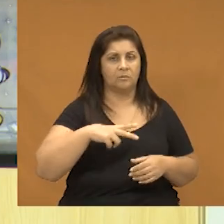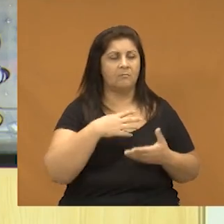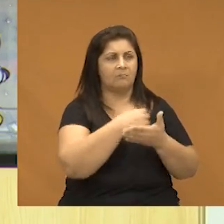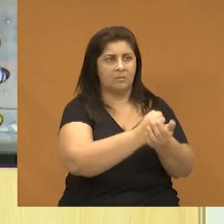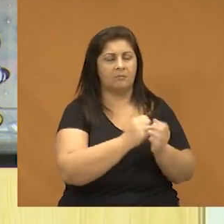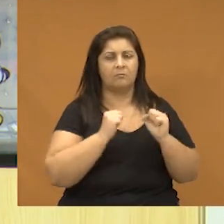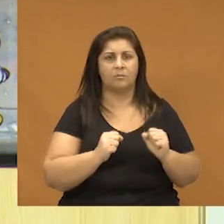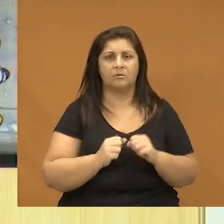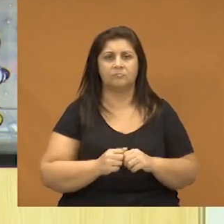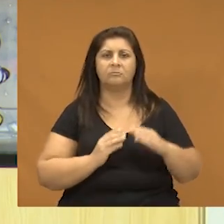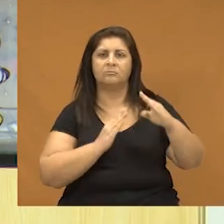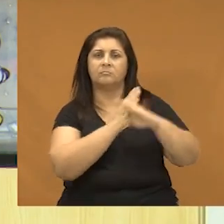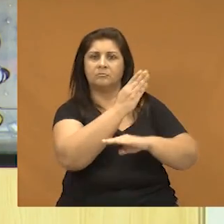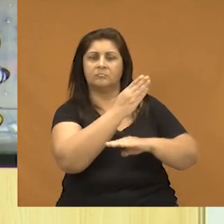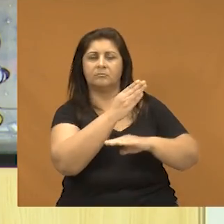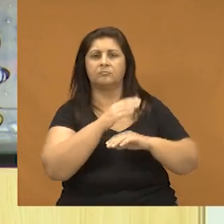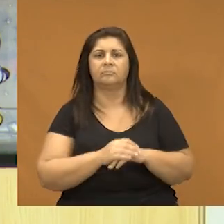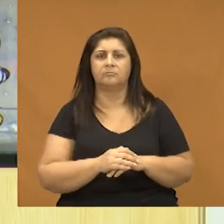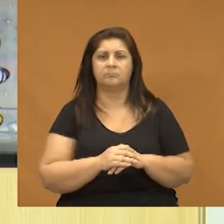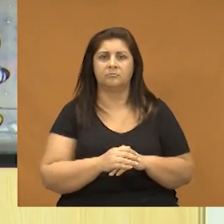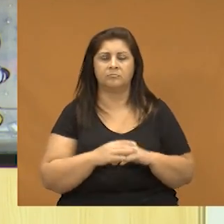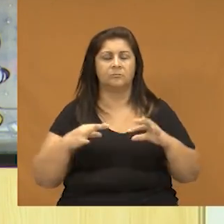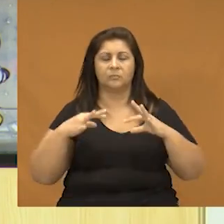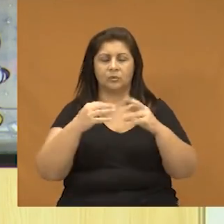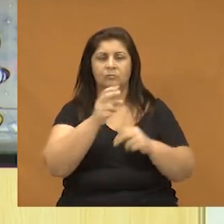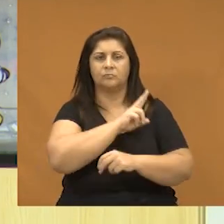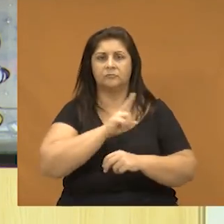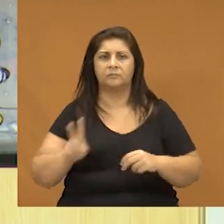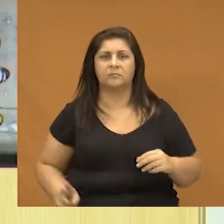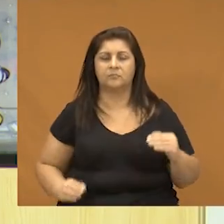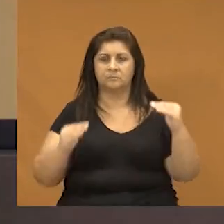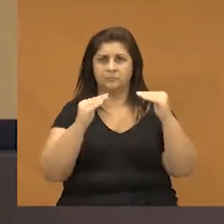providências. O projeto foi aprovado por unanimidade. Próximo projeto.